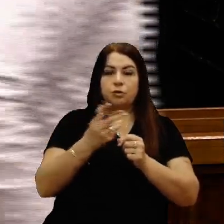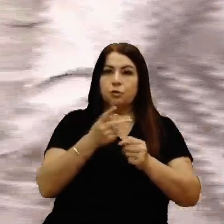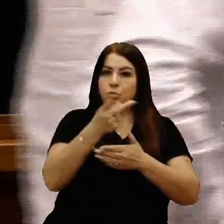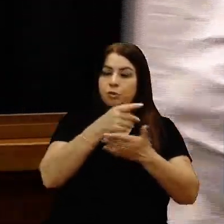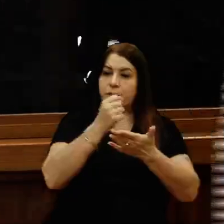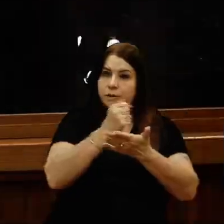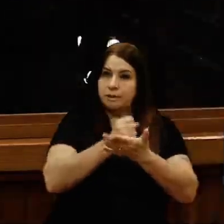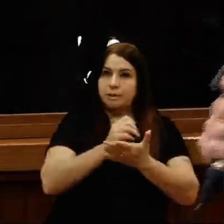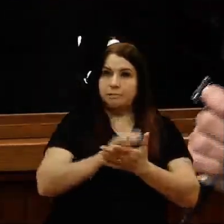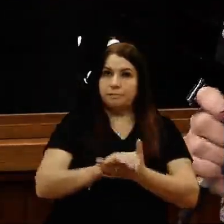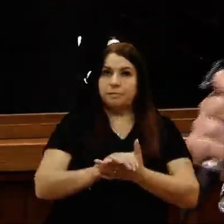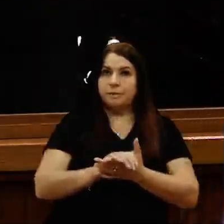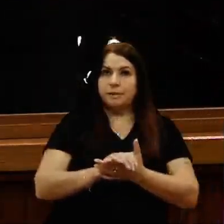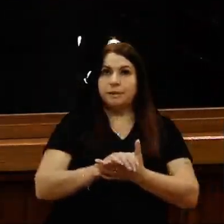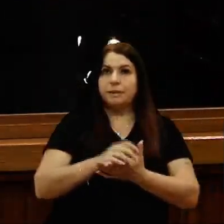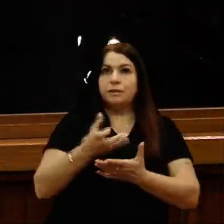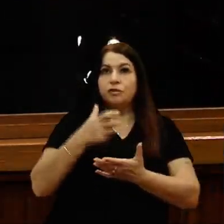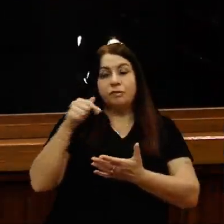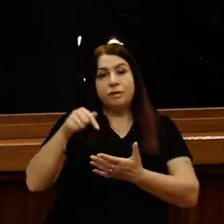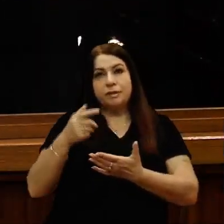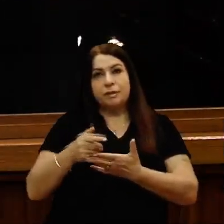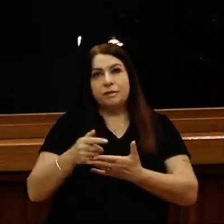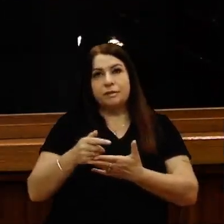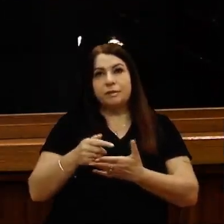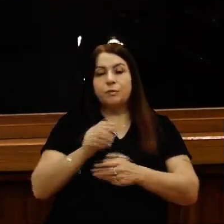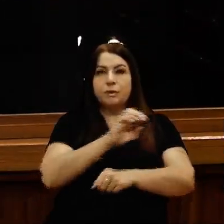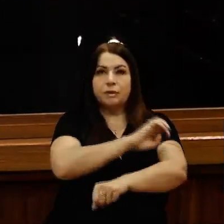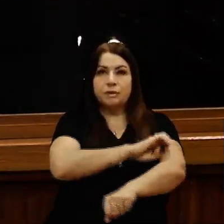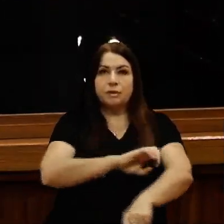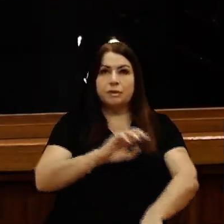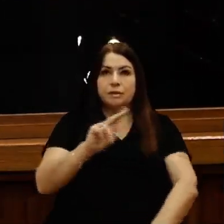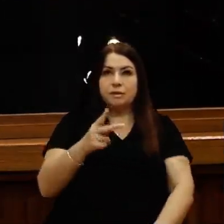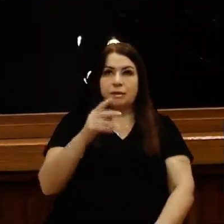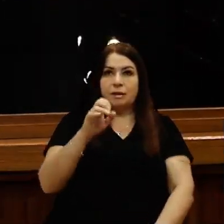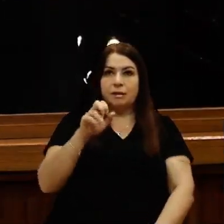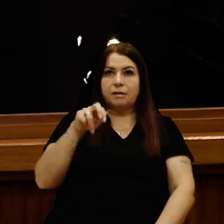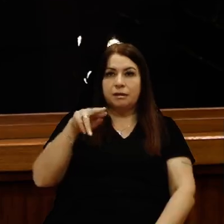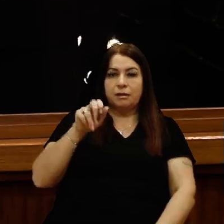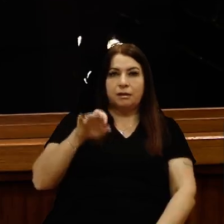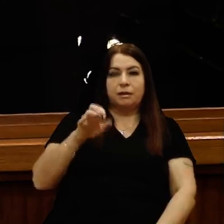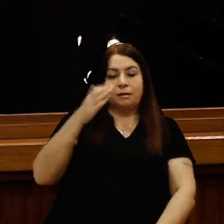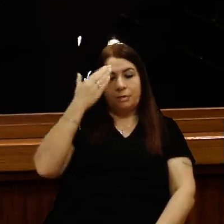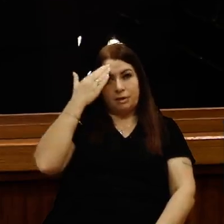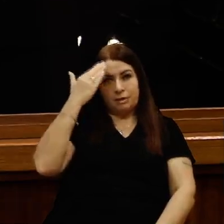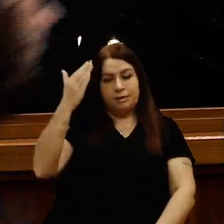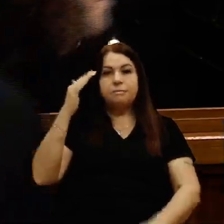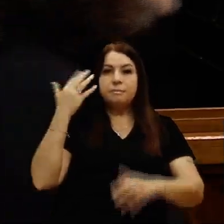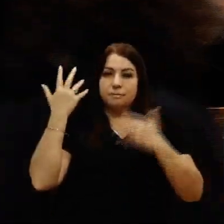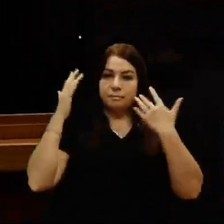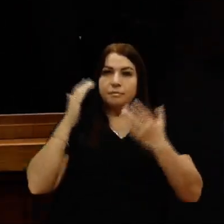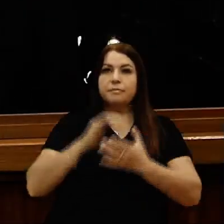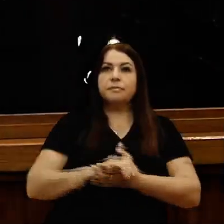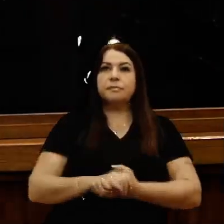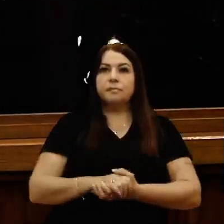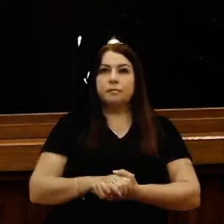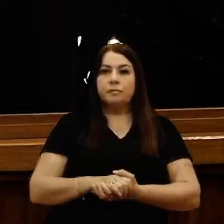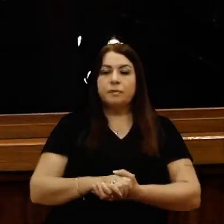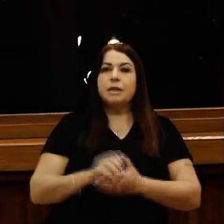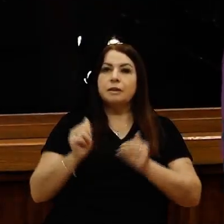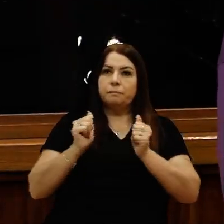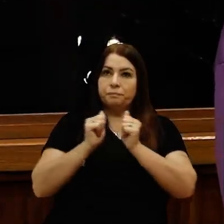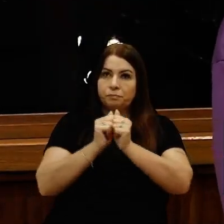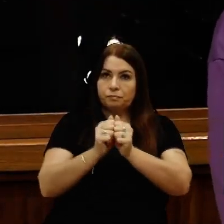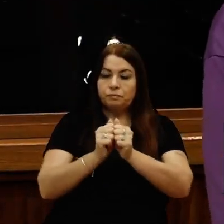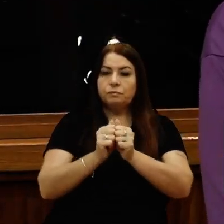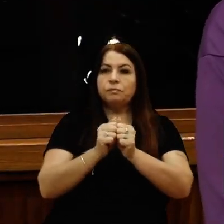design foi, eu queria que ele estivesse aqui, o estagiário Henrique, para agradecer e parabenizá-lo, juntas